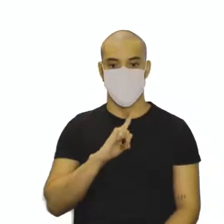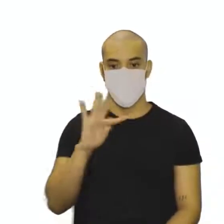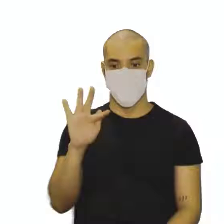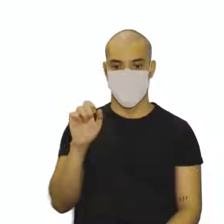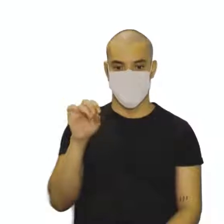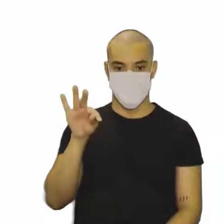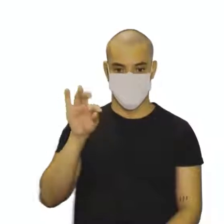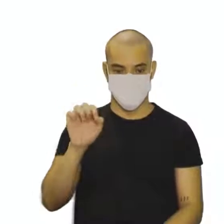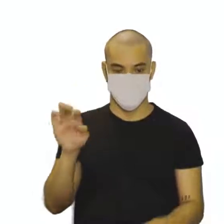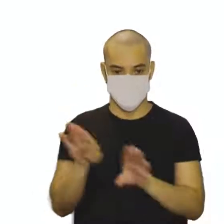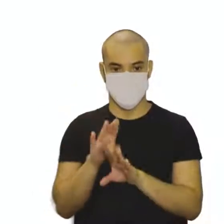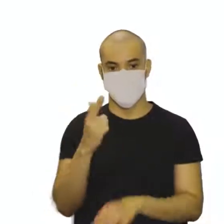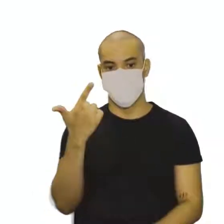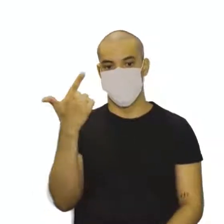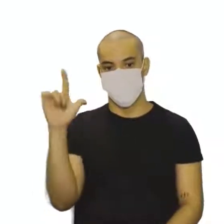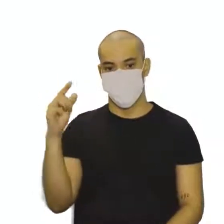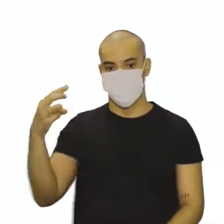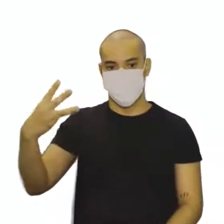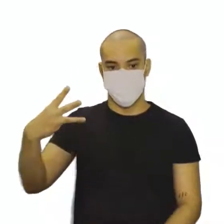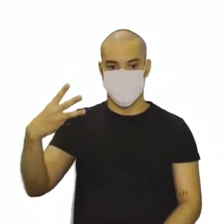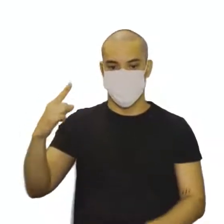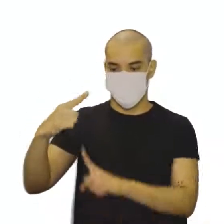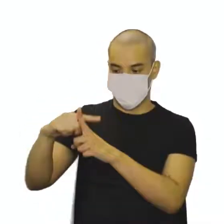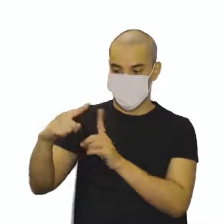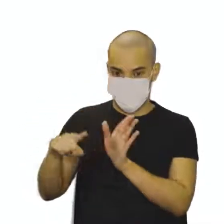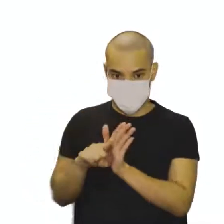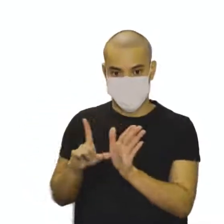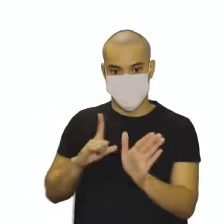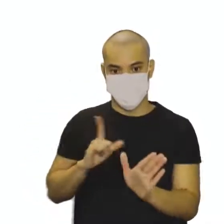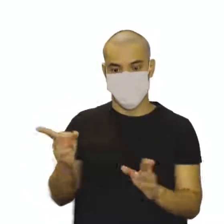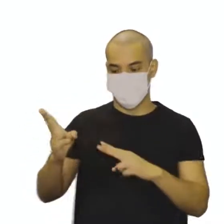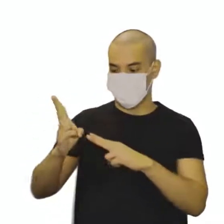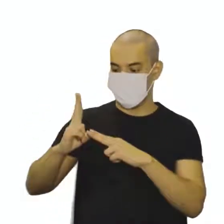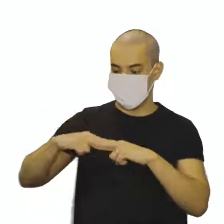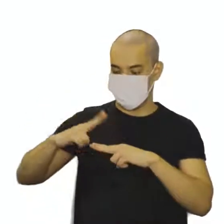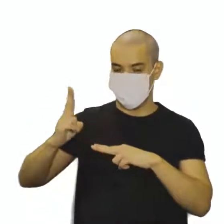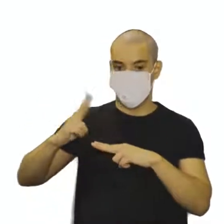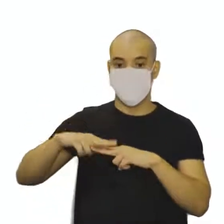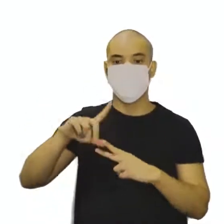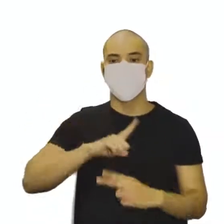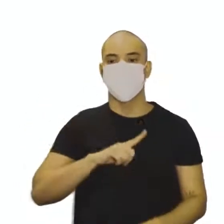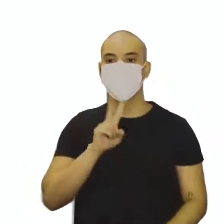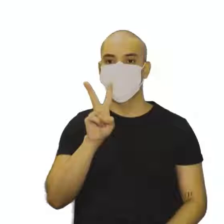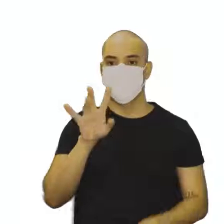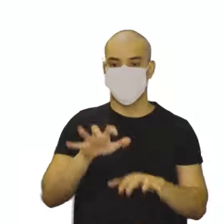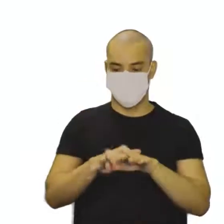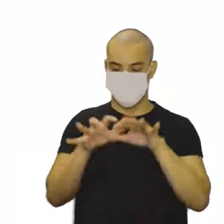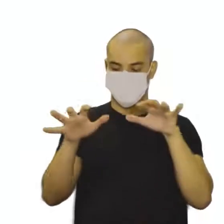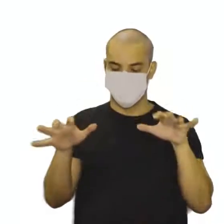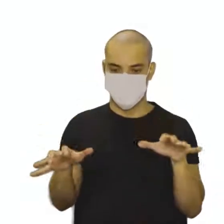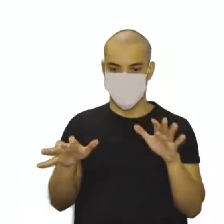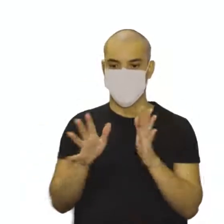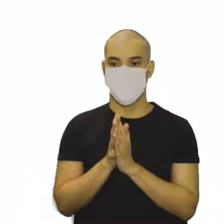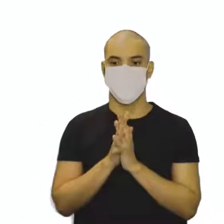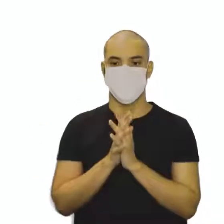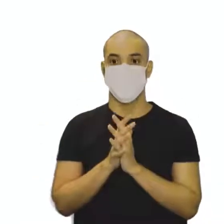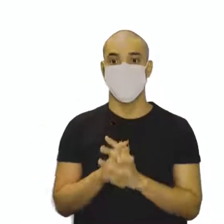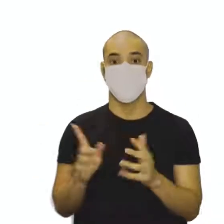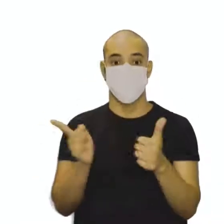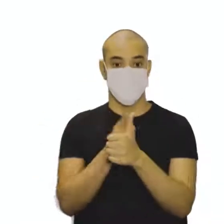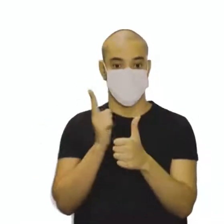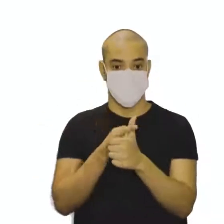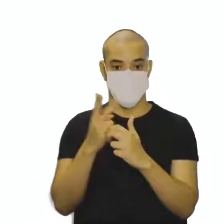fonte, olha só, com uma força eletromotriz Epson, e está aqui a chave. Então, eu tenho duas situações. Situação 1,